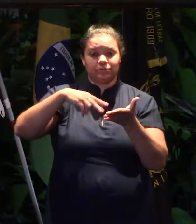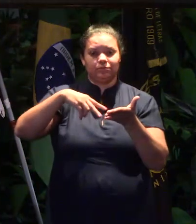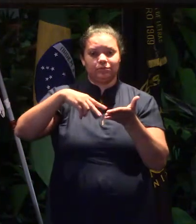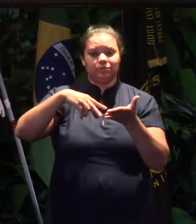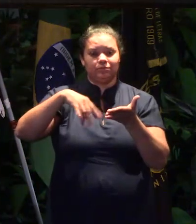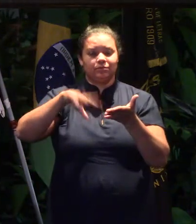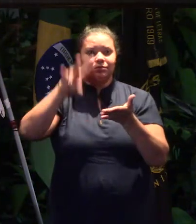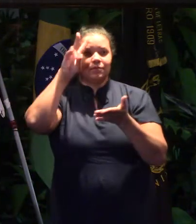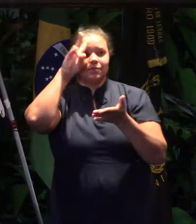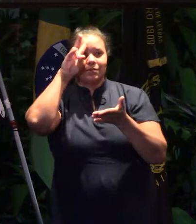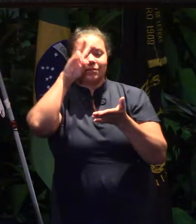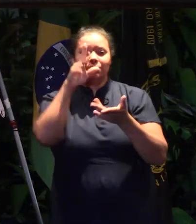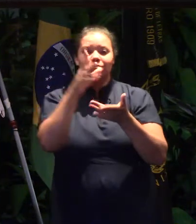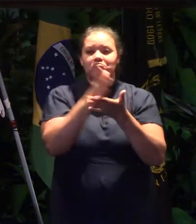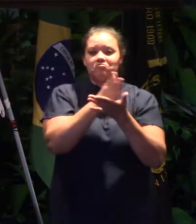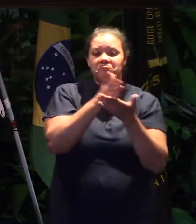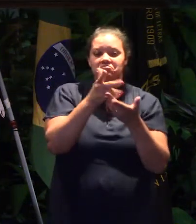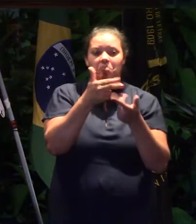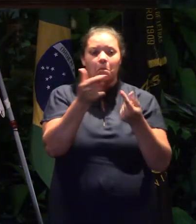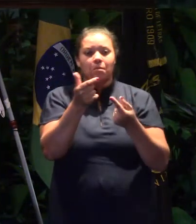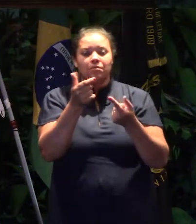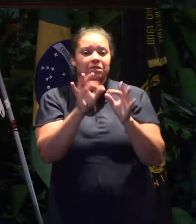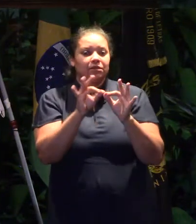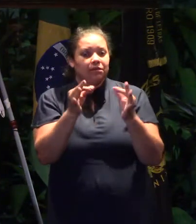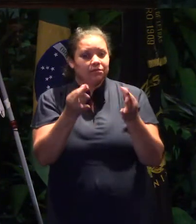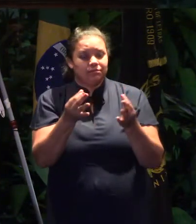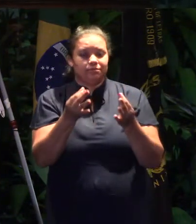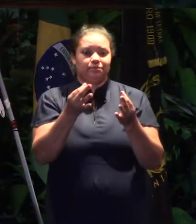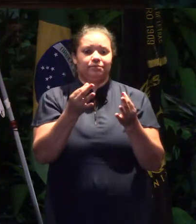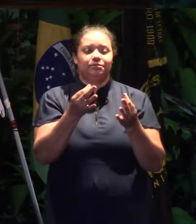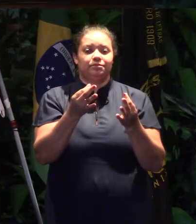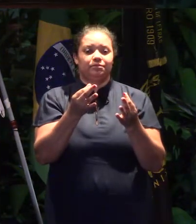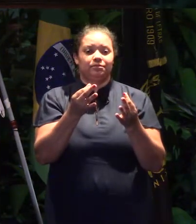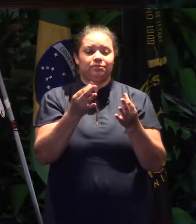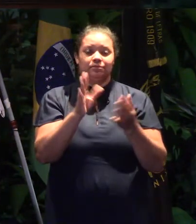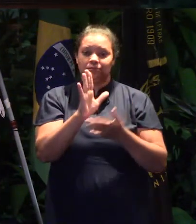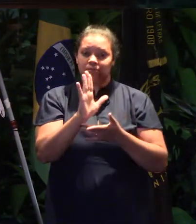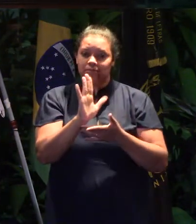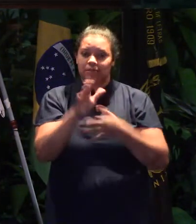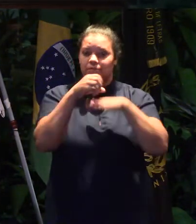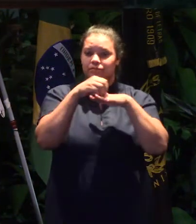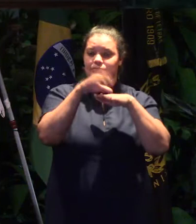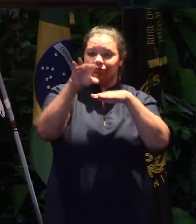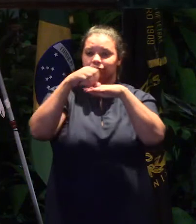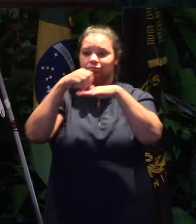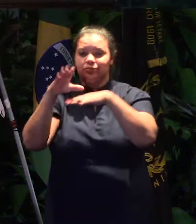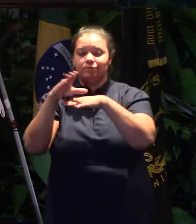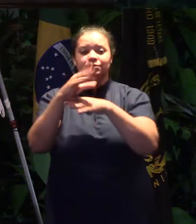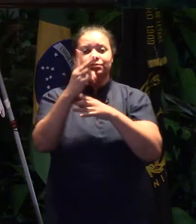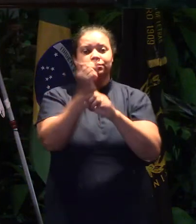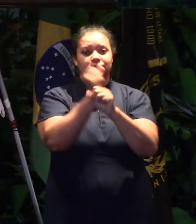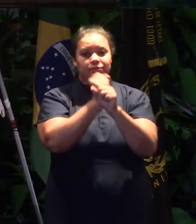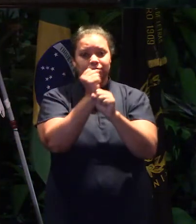pequenas narrativas de autoficção, boa parte delas publicadas durante os dois últimos anos em